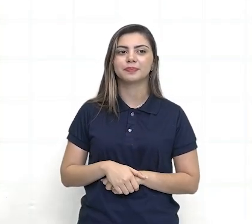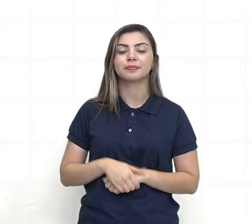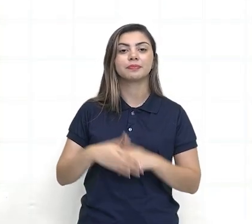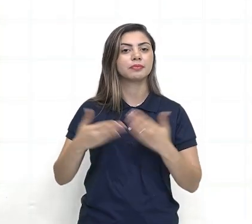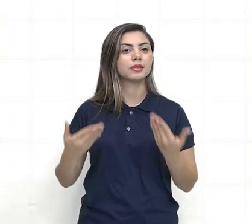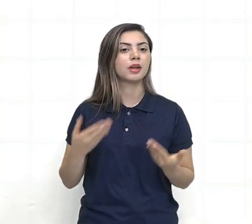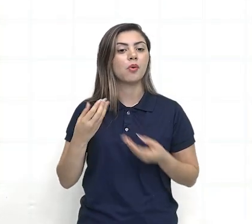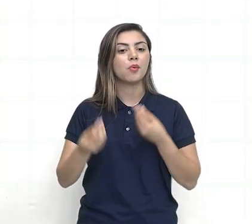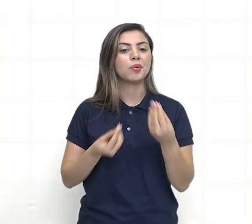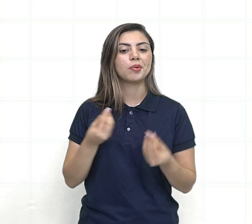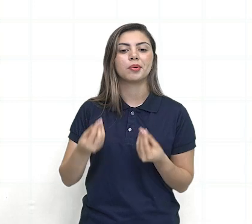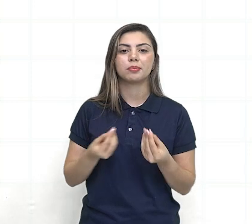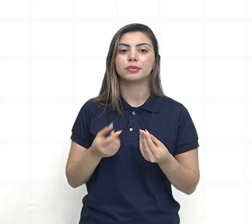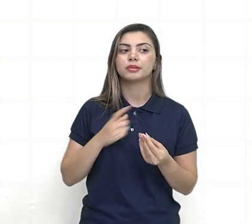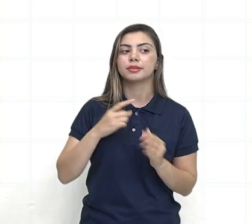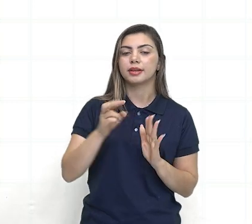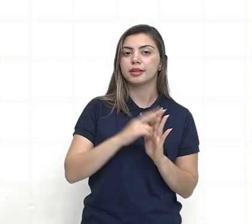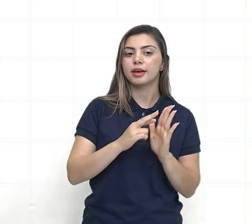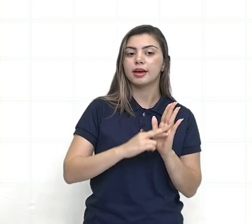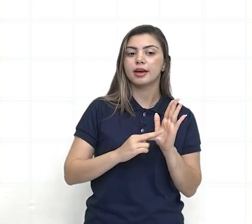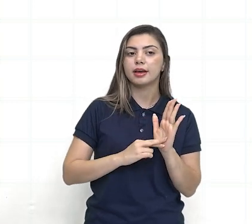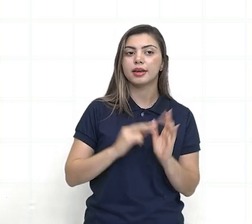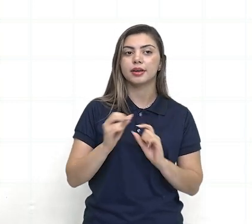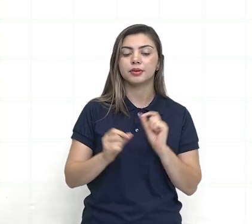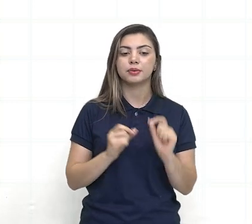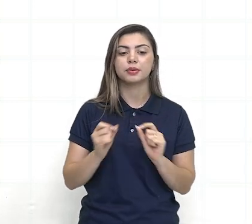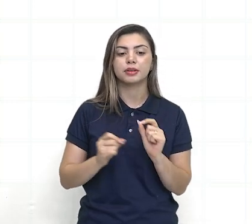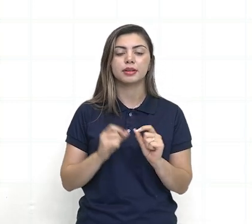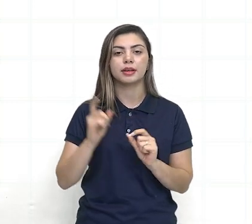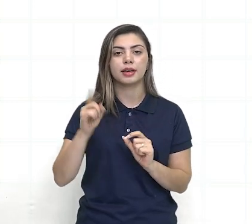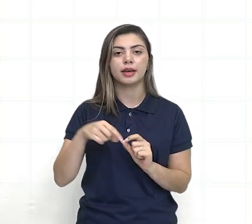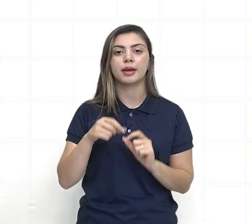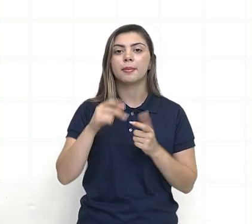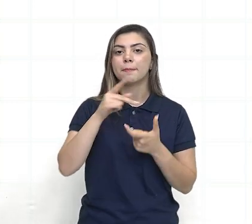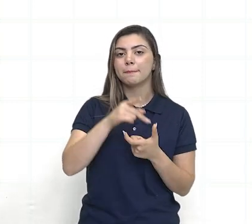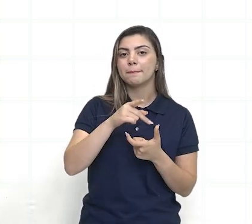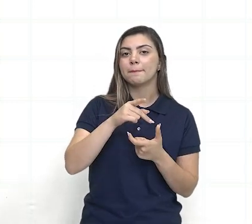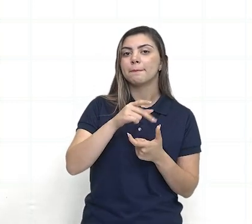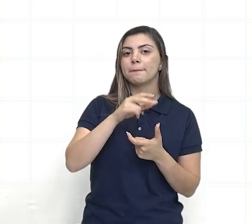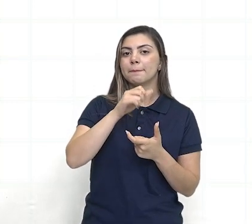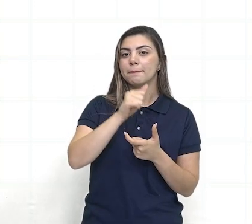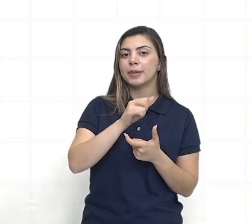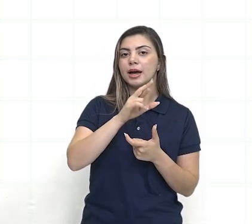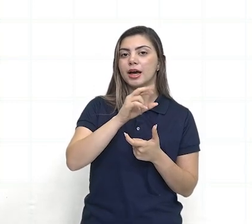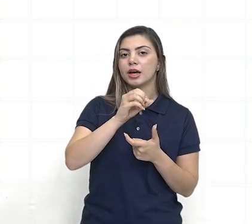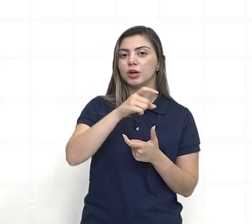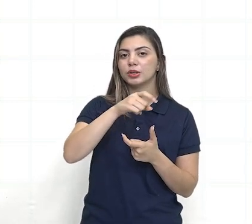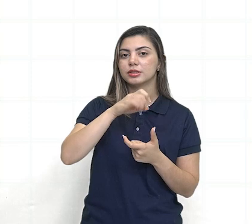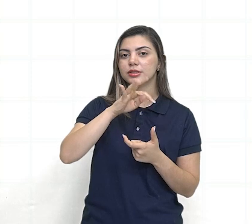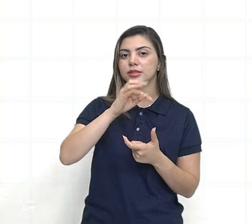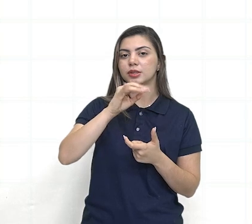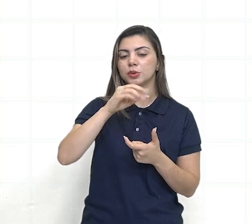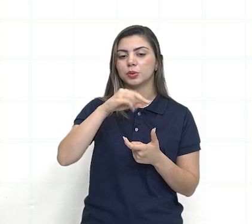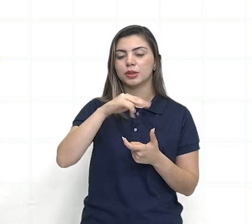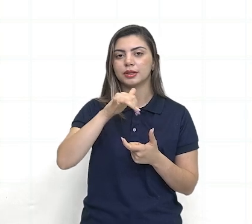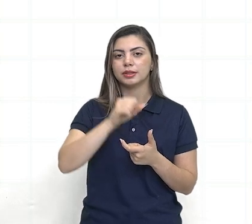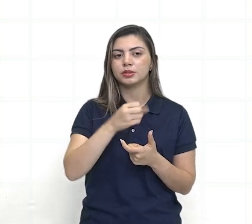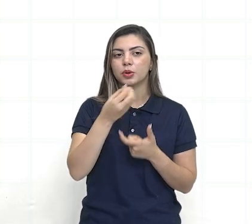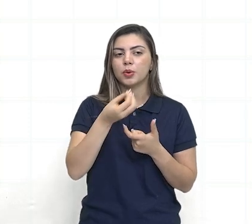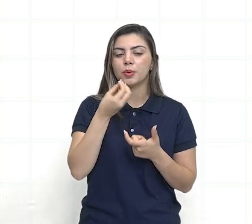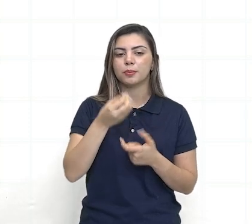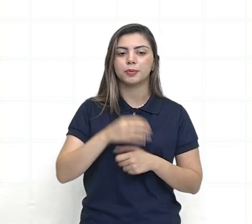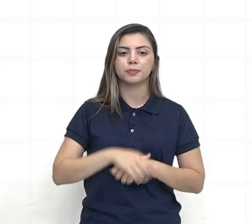temos, então, esta regra dos monossílabos, das paroxítonas. Ok? O que é que eu tenho